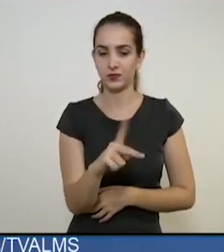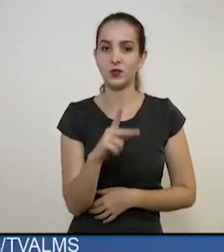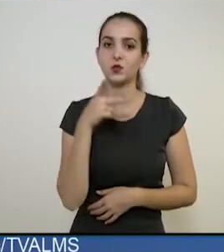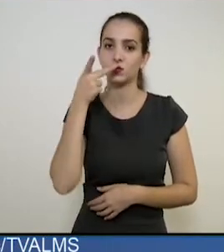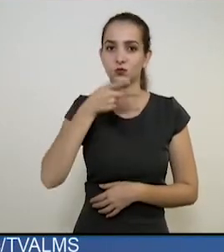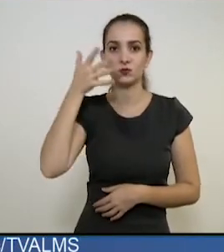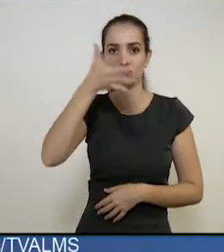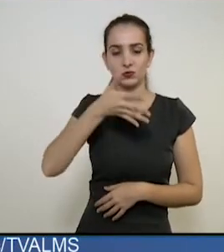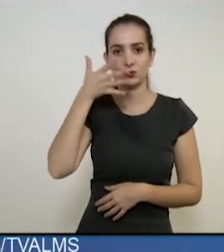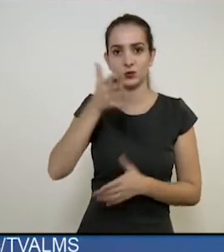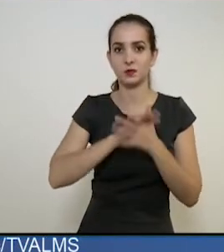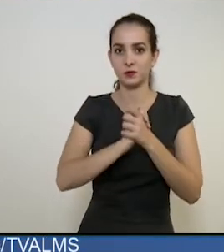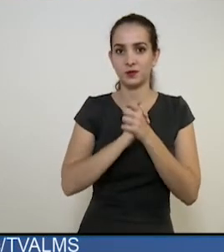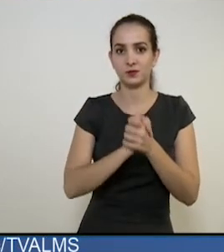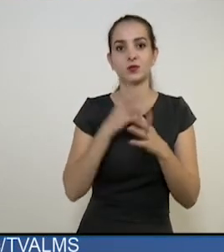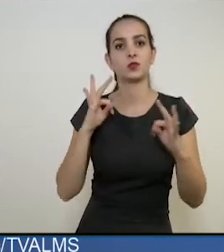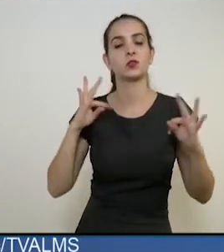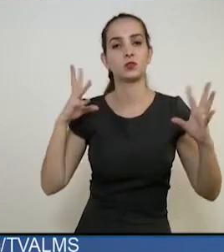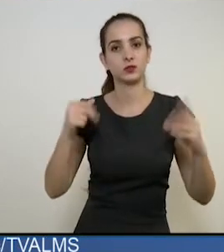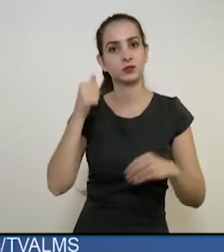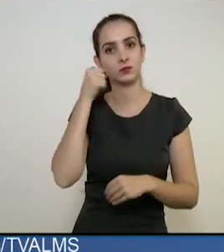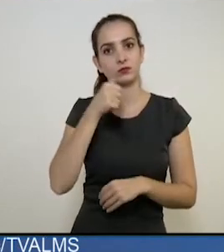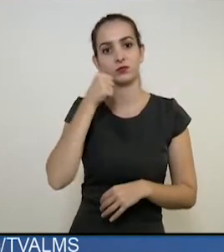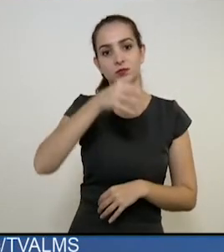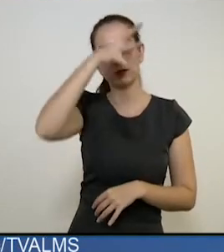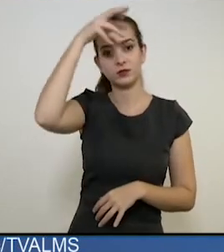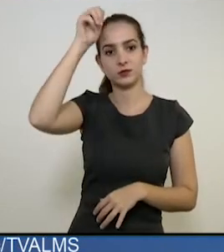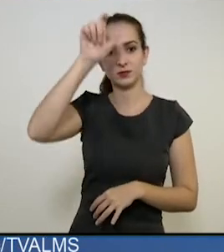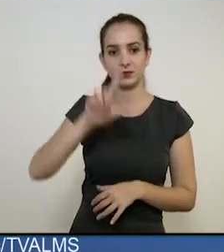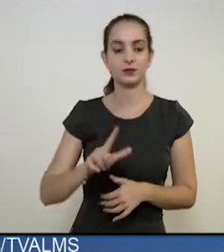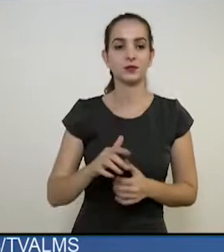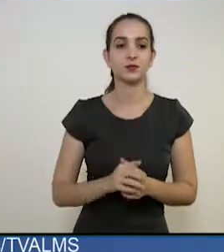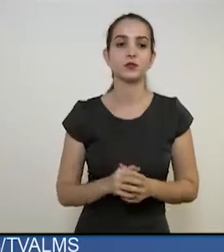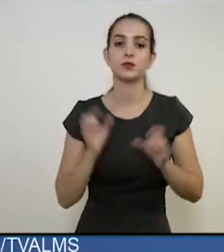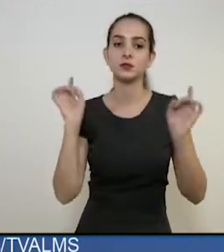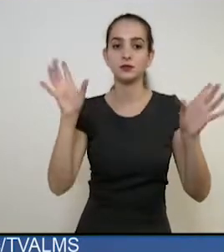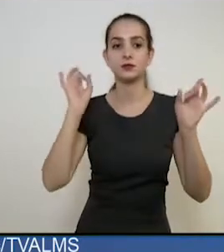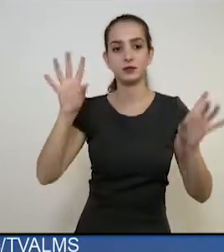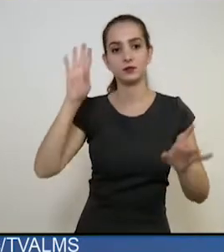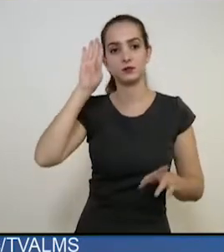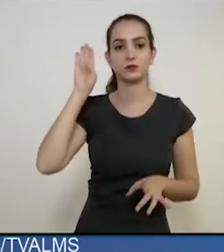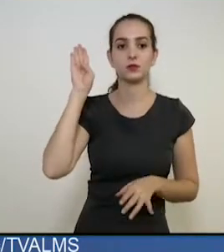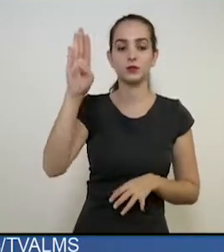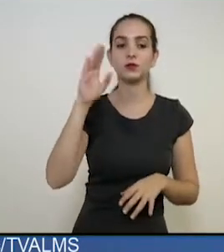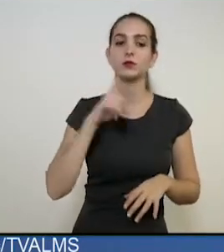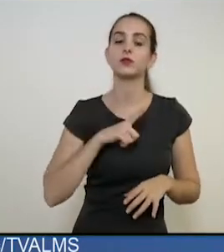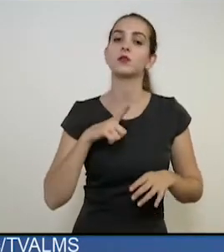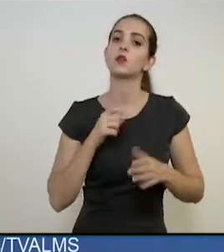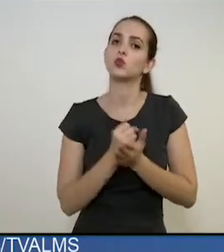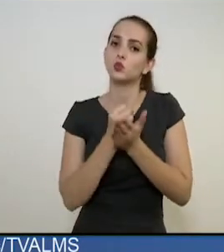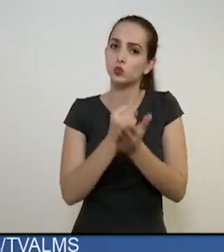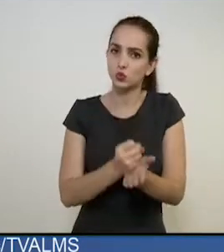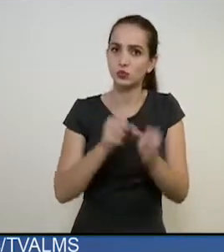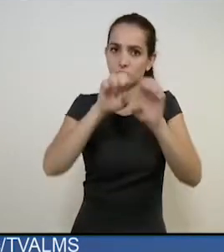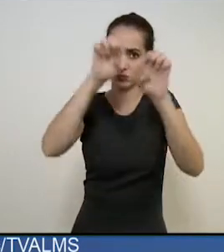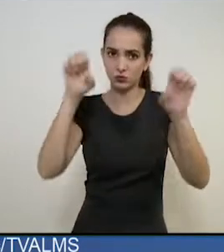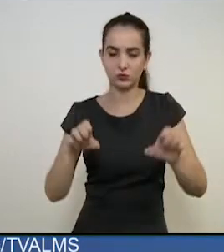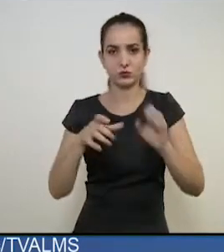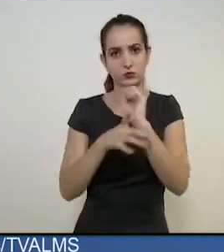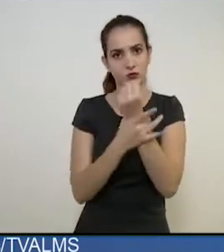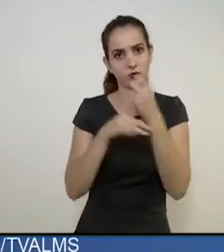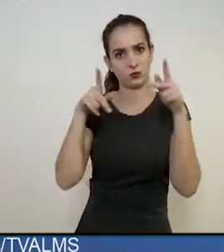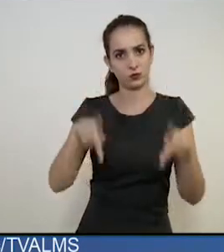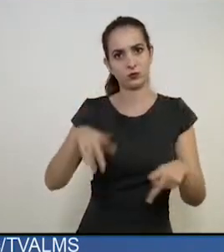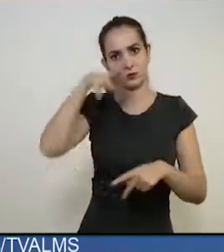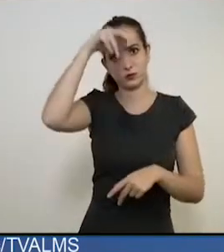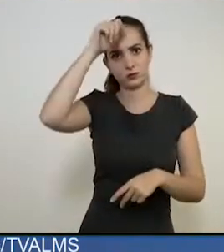parabenizar todas as mulheres do Mato Grosso do Sul, mas, sobretudo, as nossas valentes guerreiras que compõem a estrutura da segurança pública no Mato Grosso